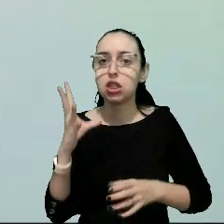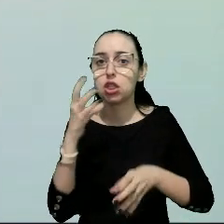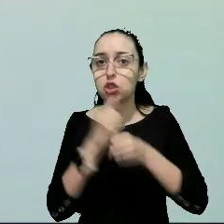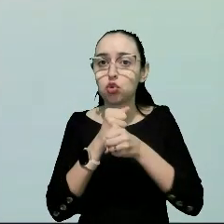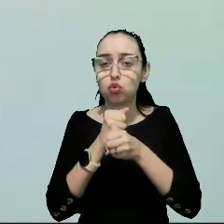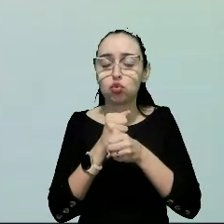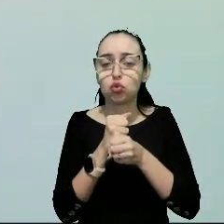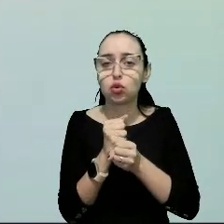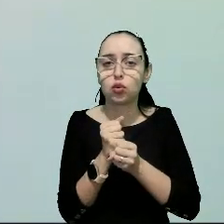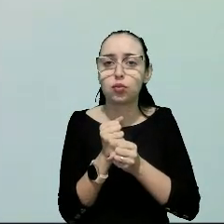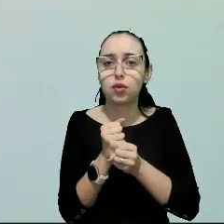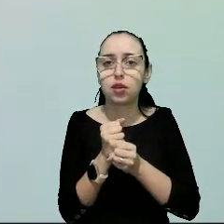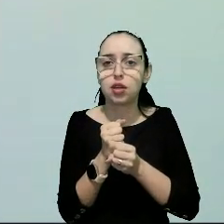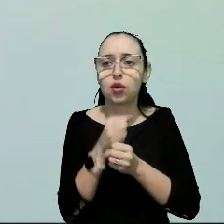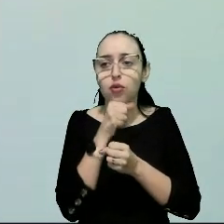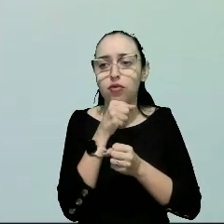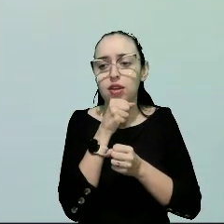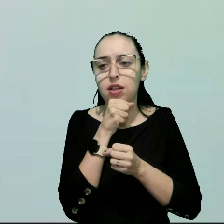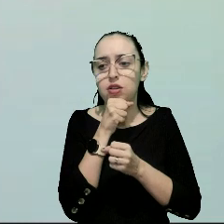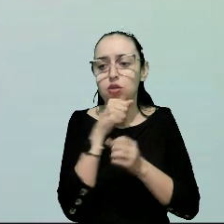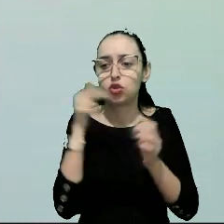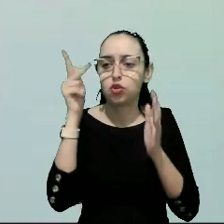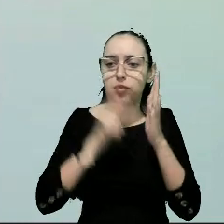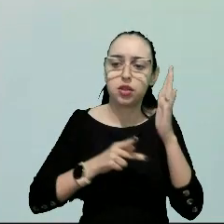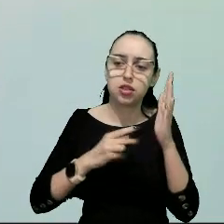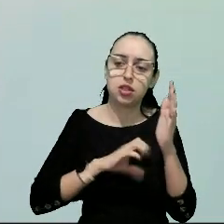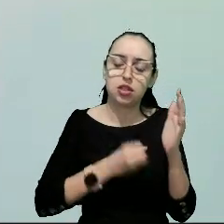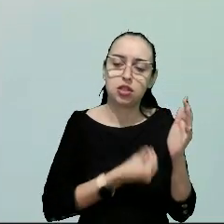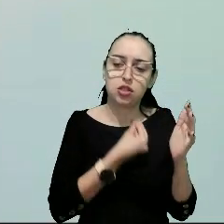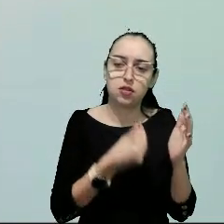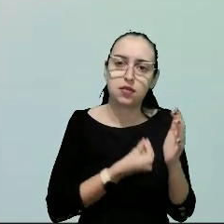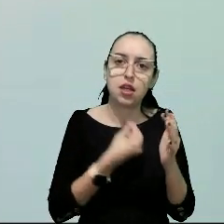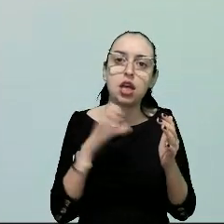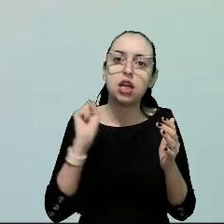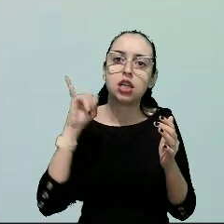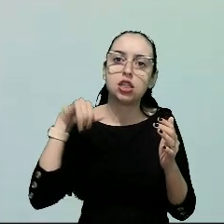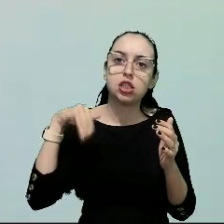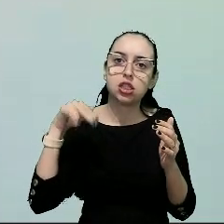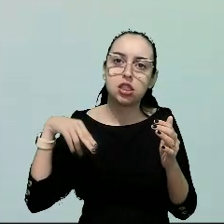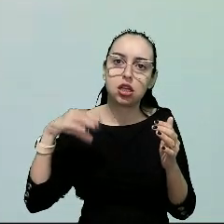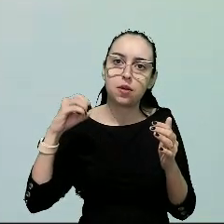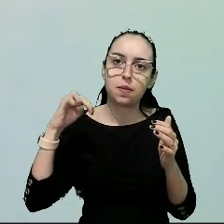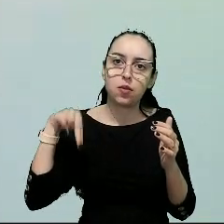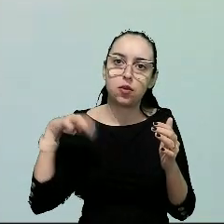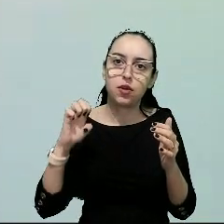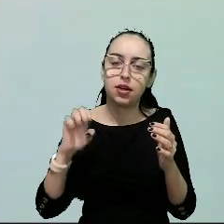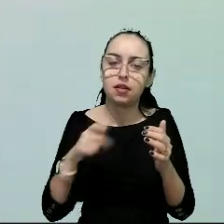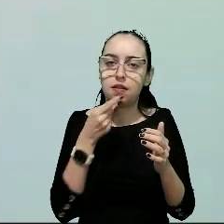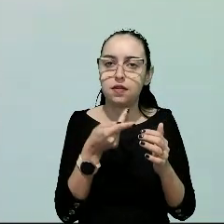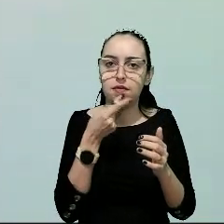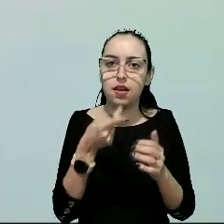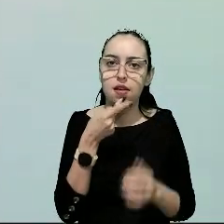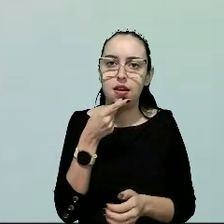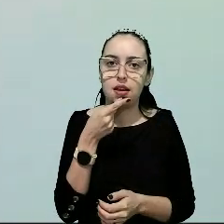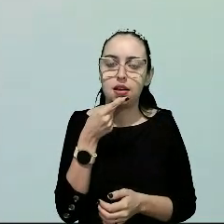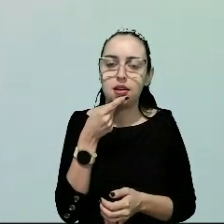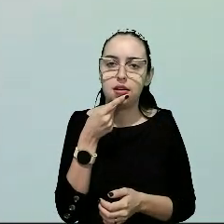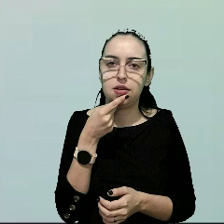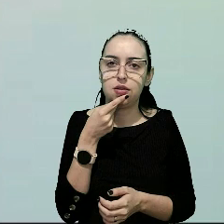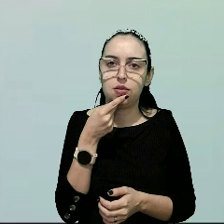Isso resume a questão do envelhecimento e do projeto de vida. A Simone de Beauvoir